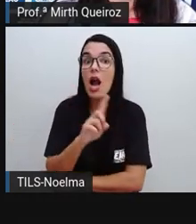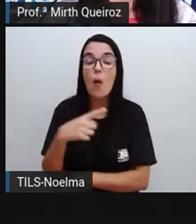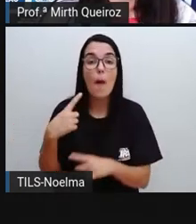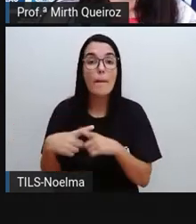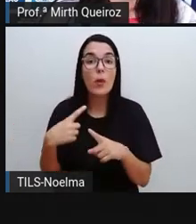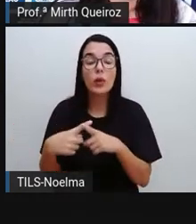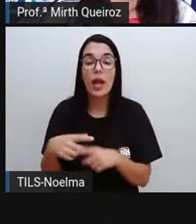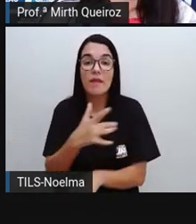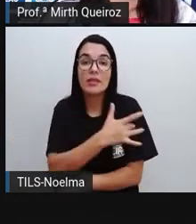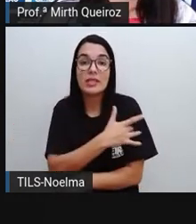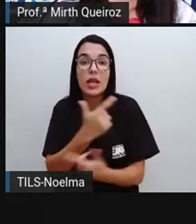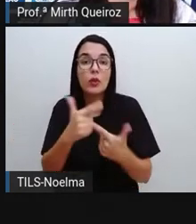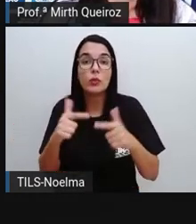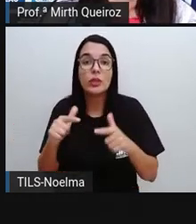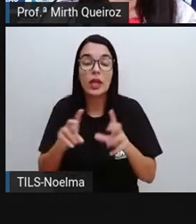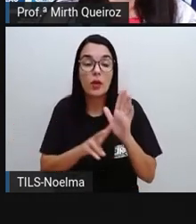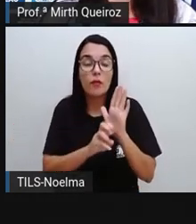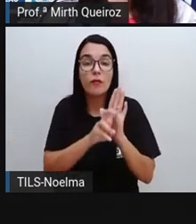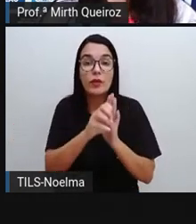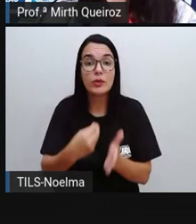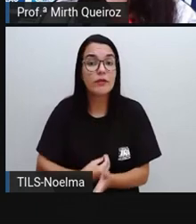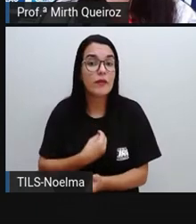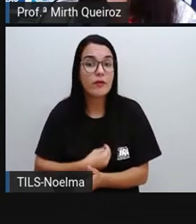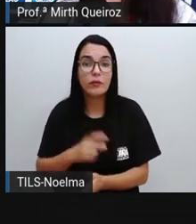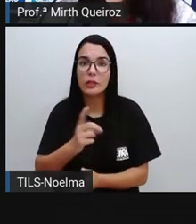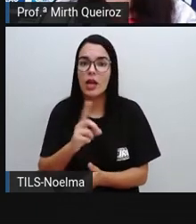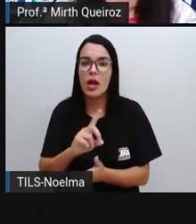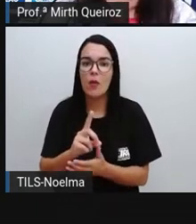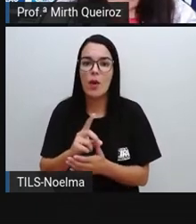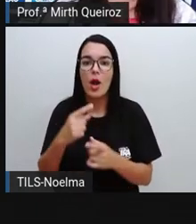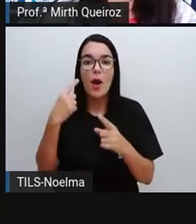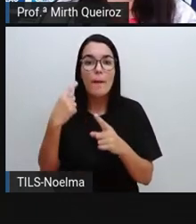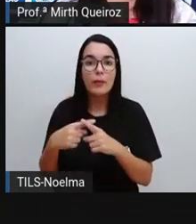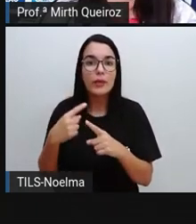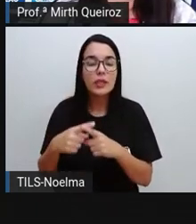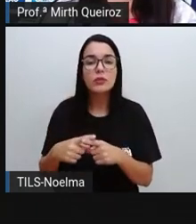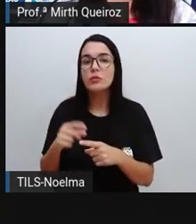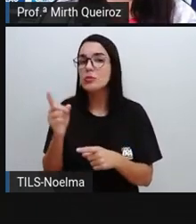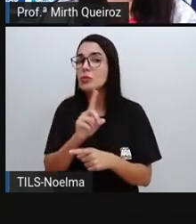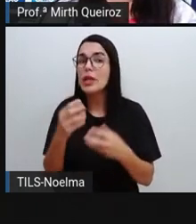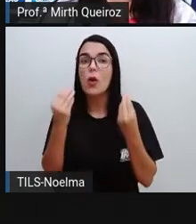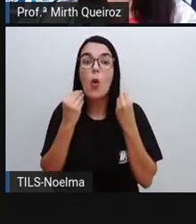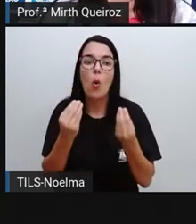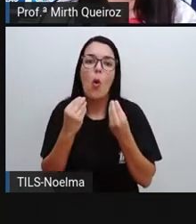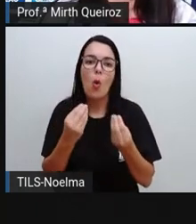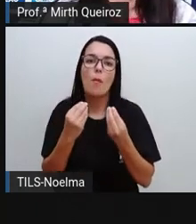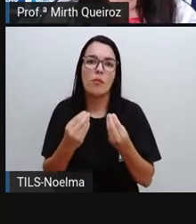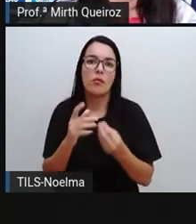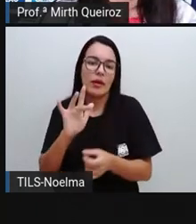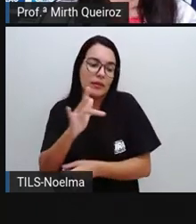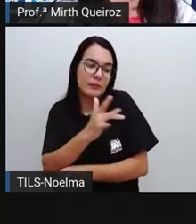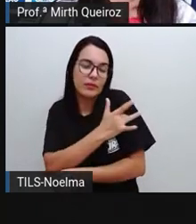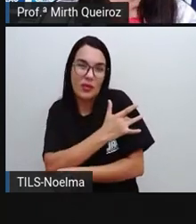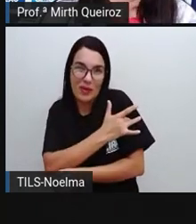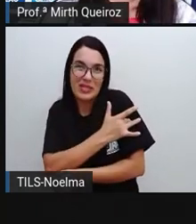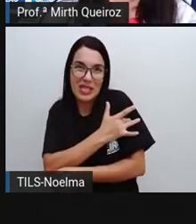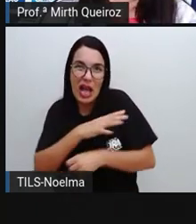ela não contém o vírus vivo. Então, é impossível você ser contaminado ao